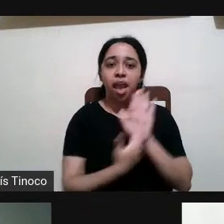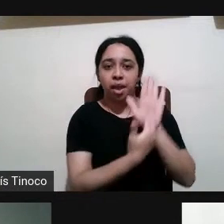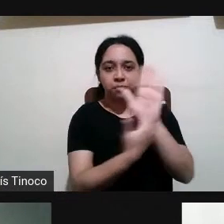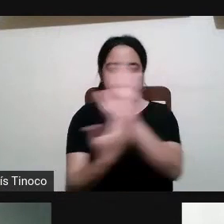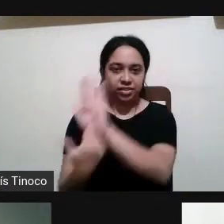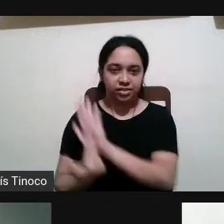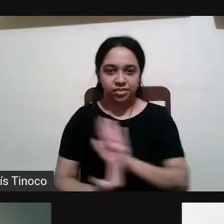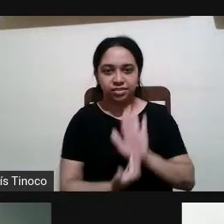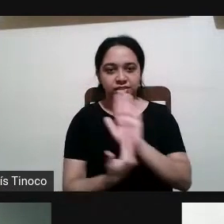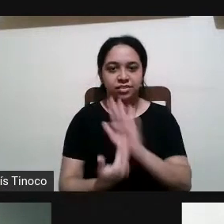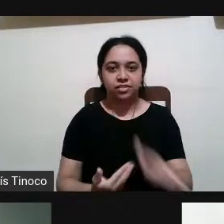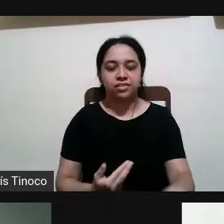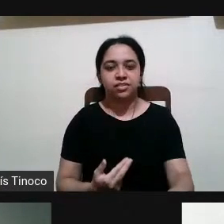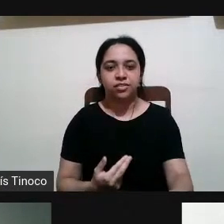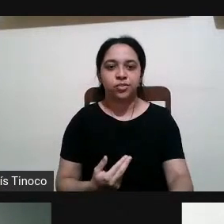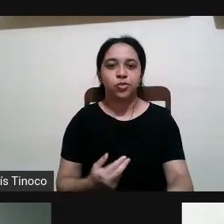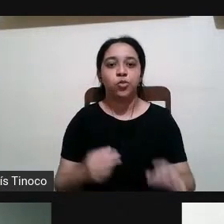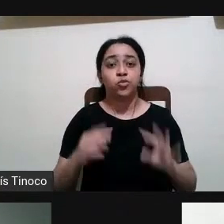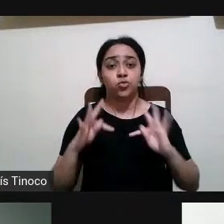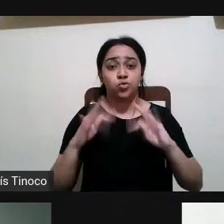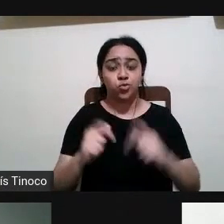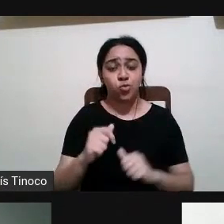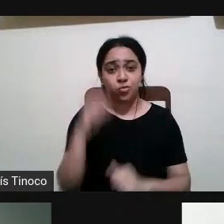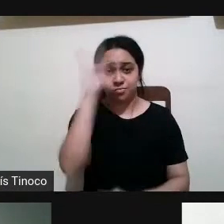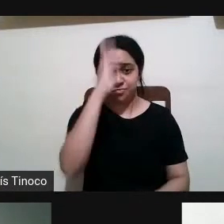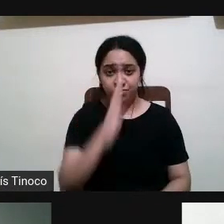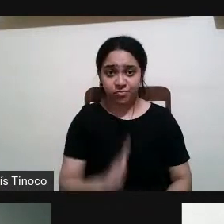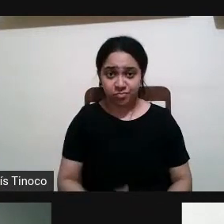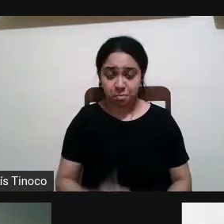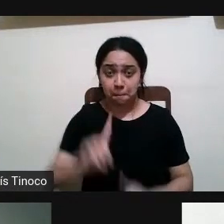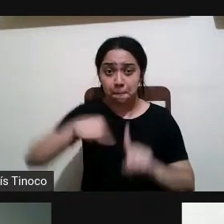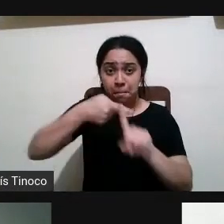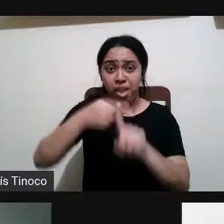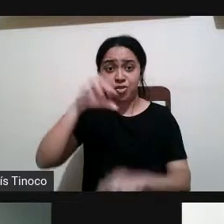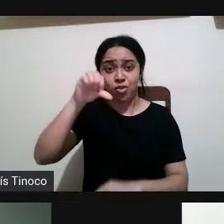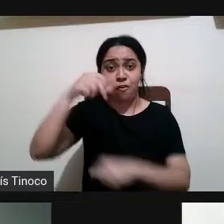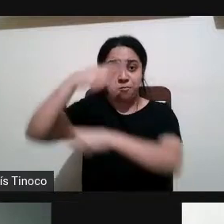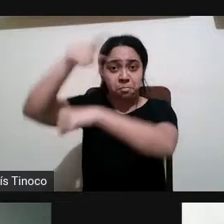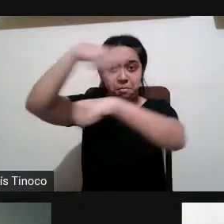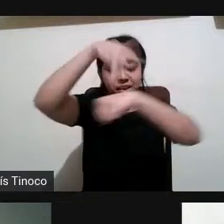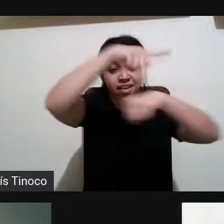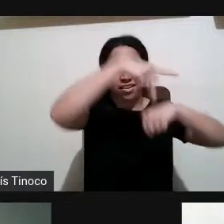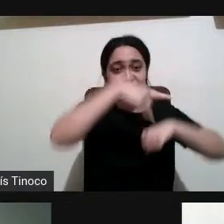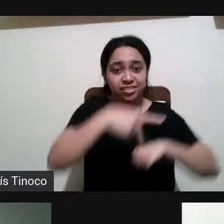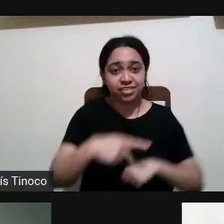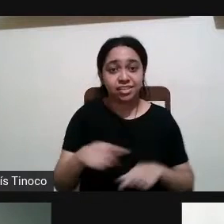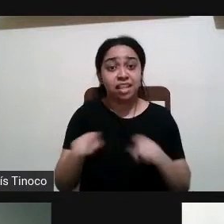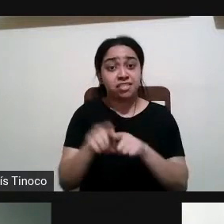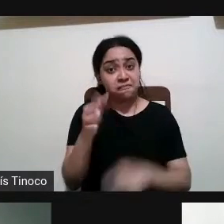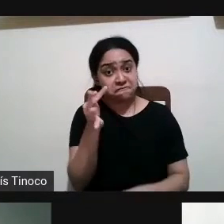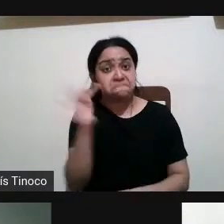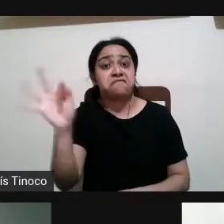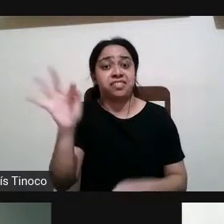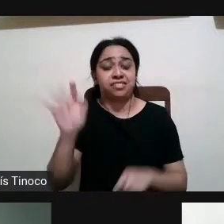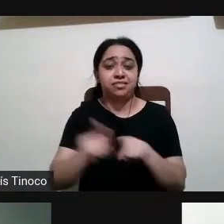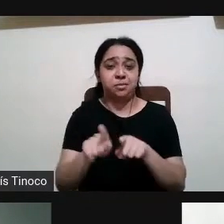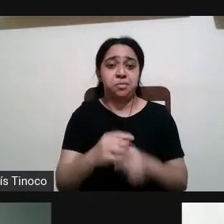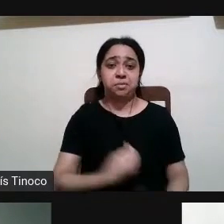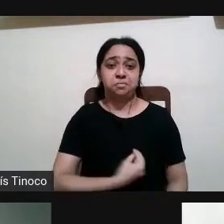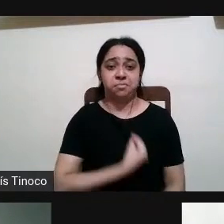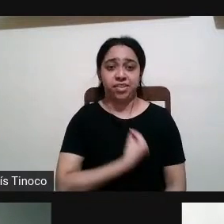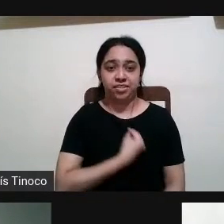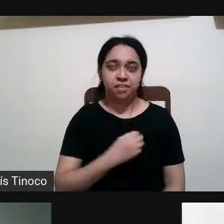nosso Brasilzão aí, mais 9 países participantes, gente até da França aqui, dando um